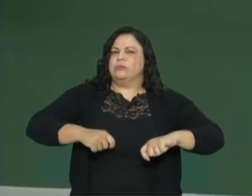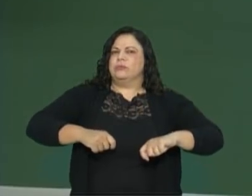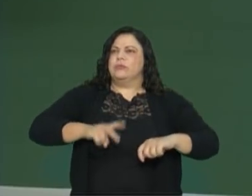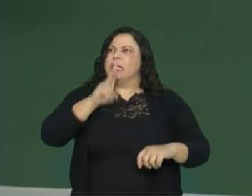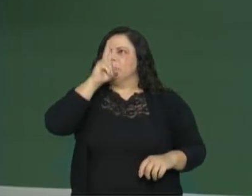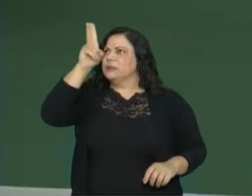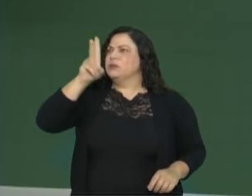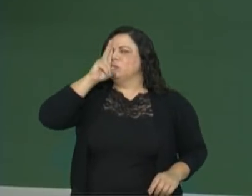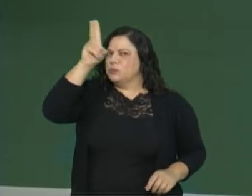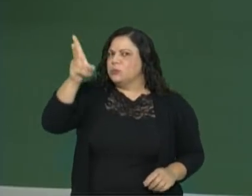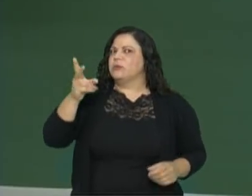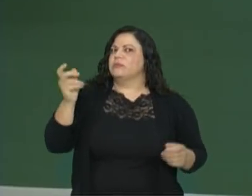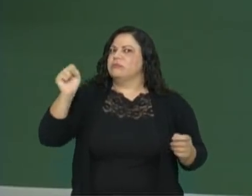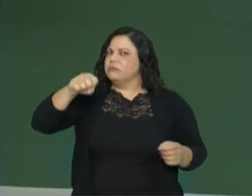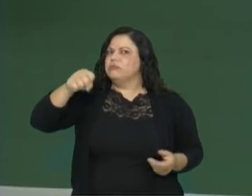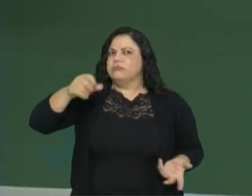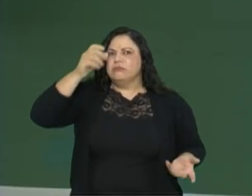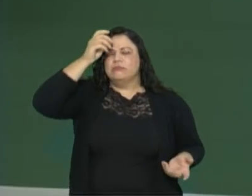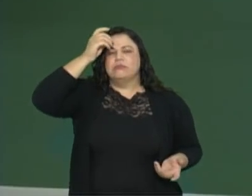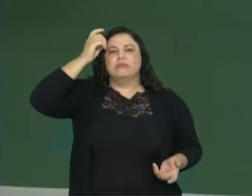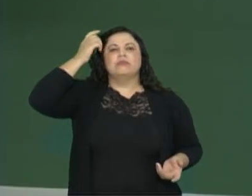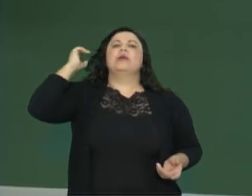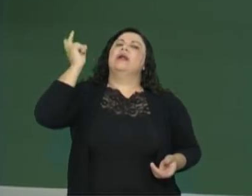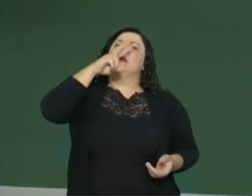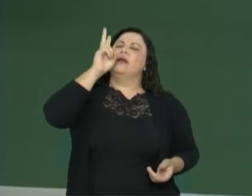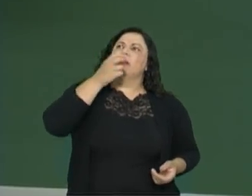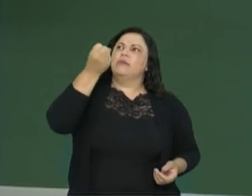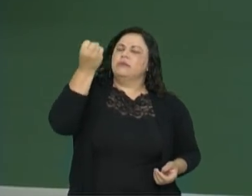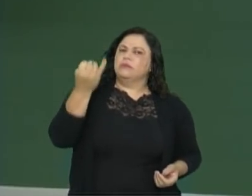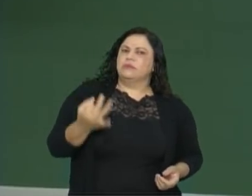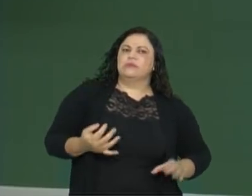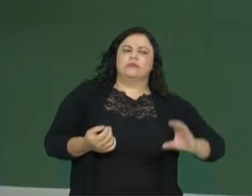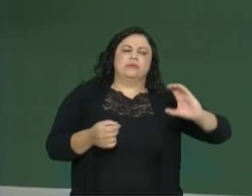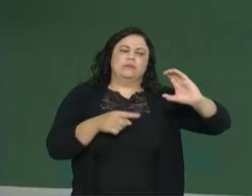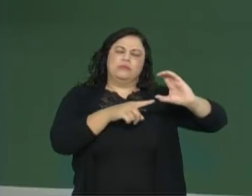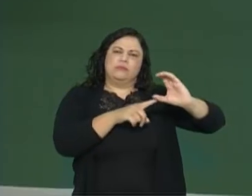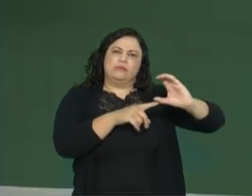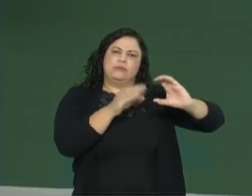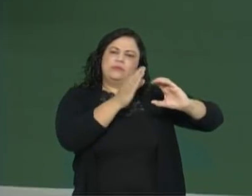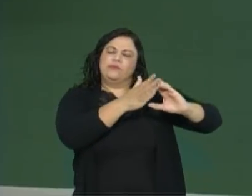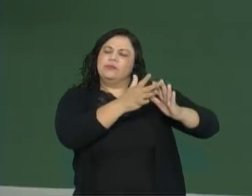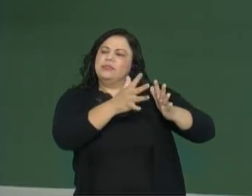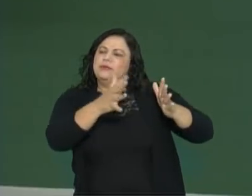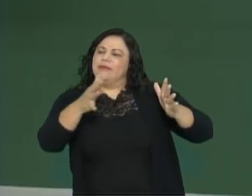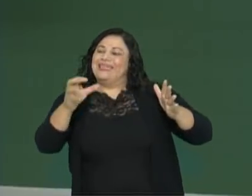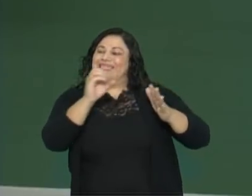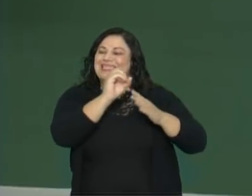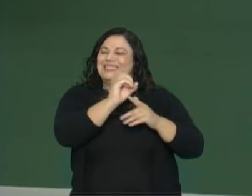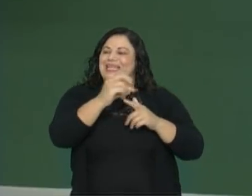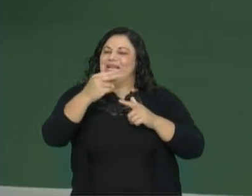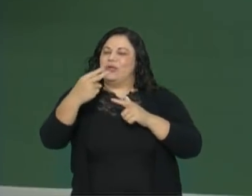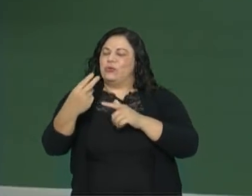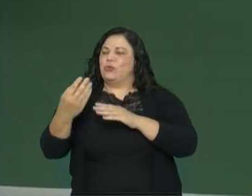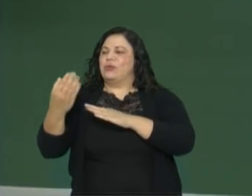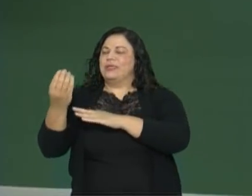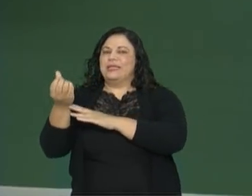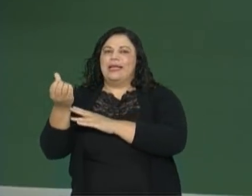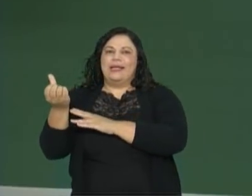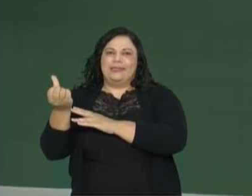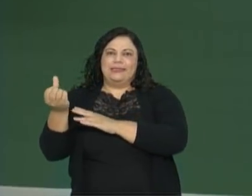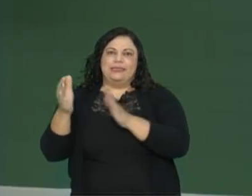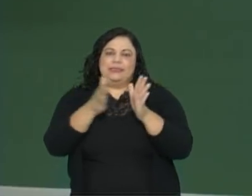nióbio? Não. Lembra que eu contei para vocês que o carbono vai de 0,2% a 6,2% para fazer aço? O nióbio